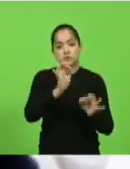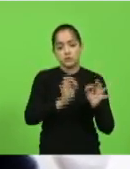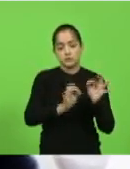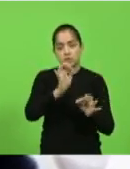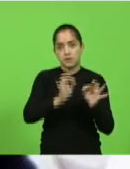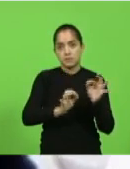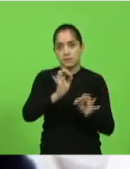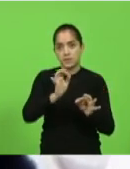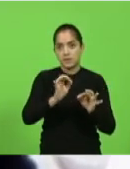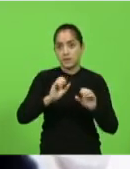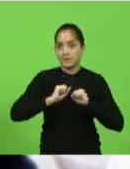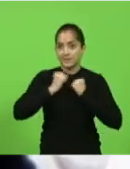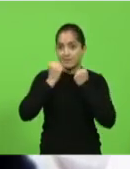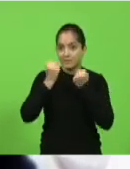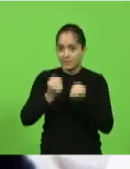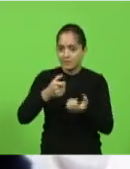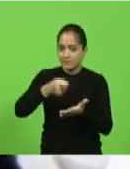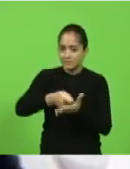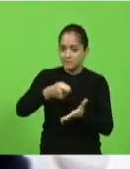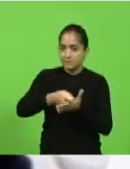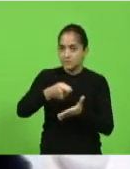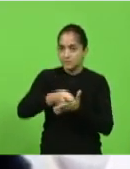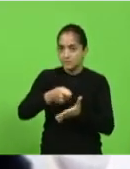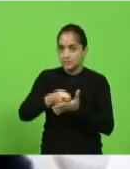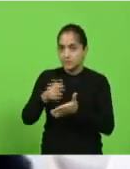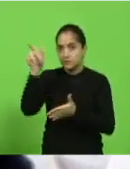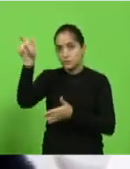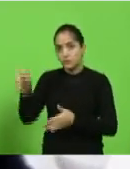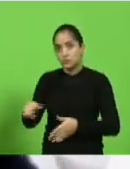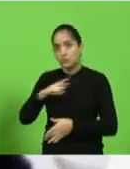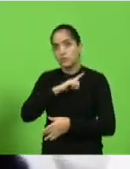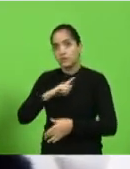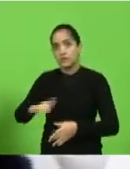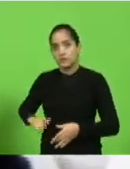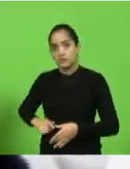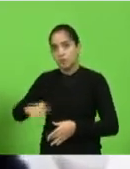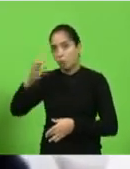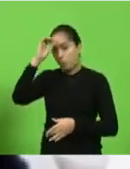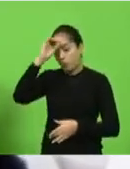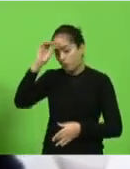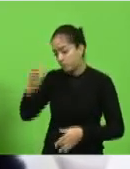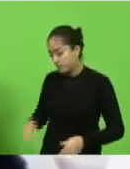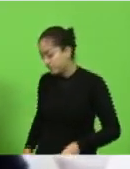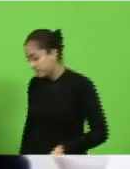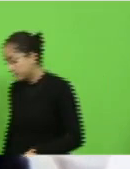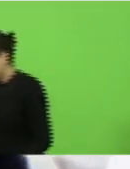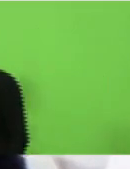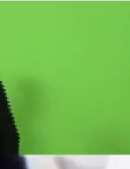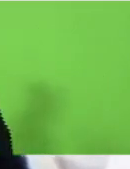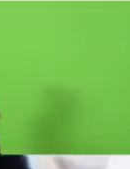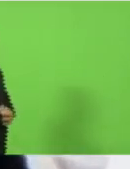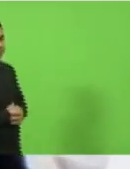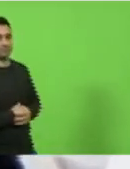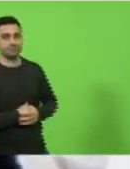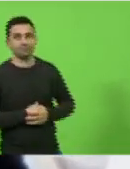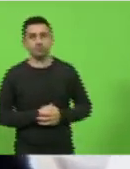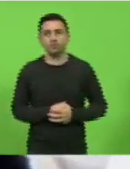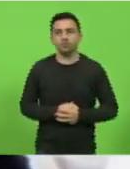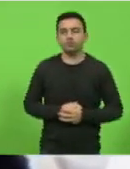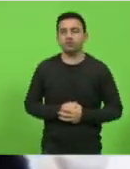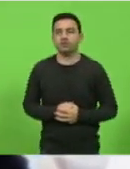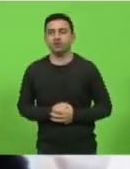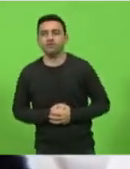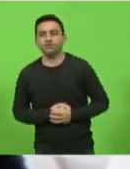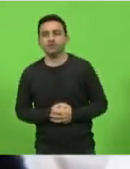A defesa, ela insiste na tese de que o governador, ele não sabia de nada e mistura a questão criminal com o crime